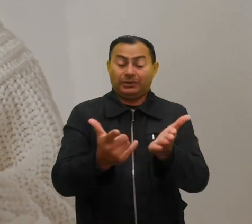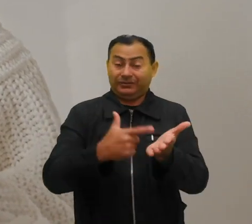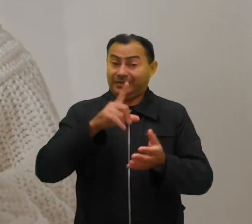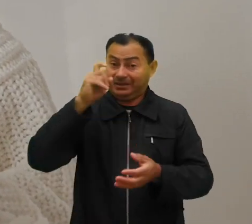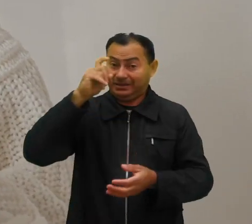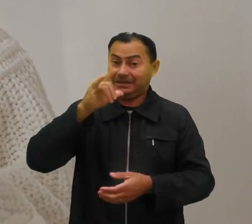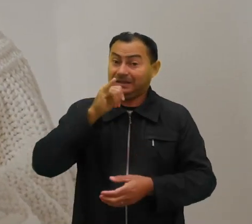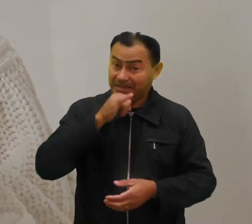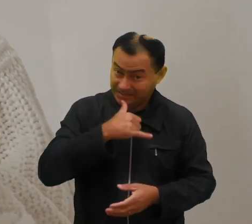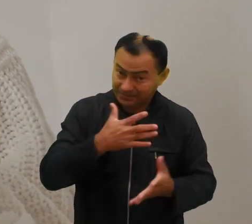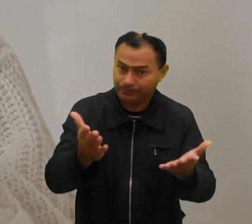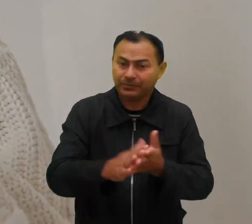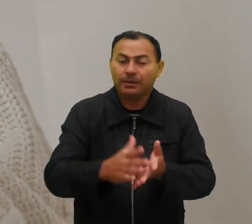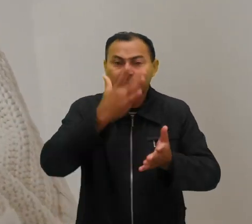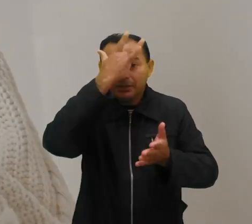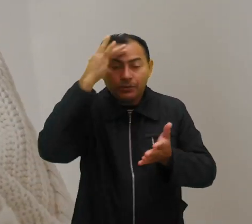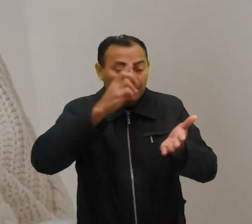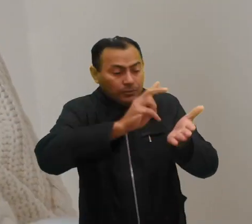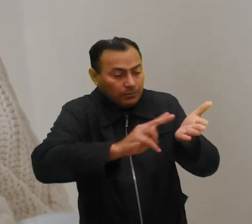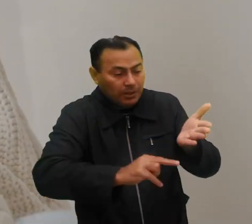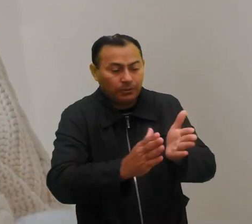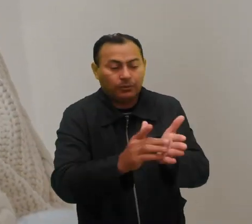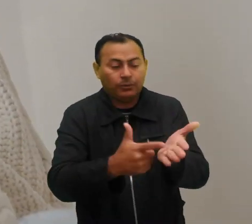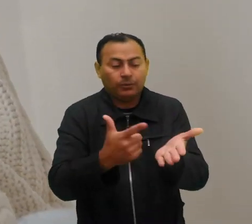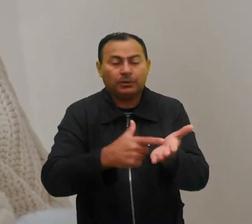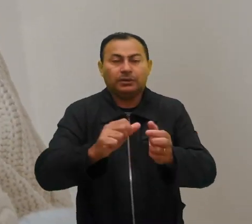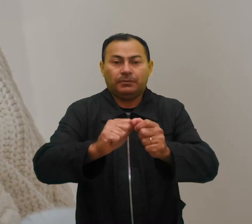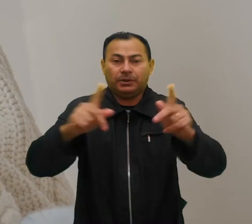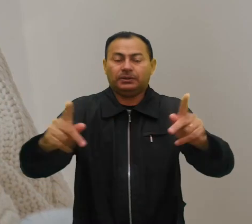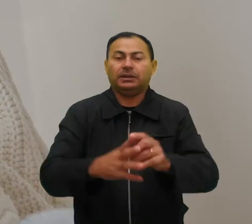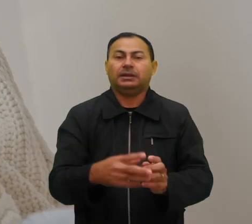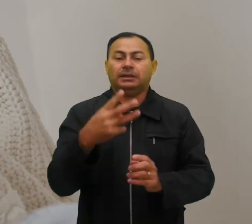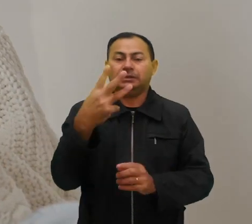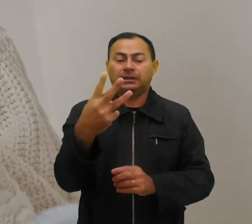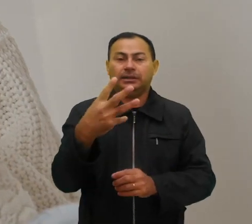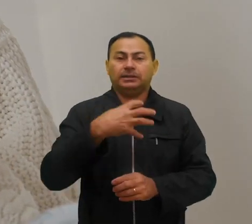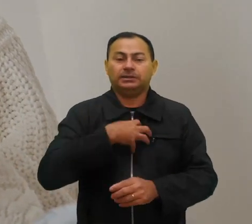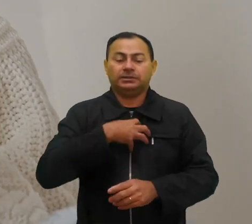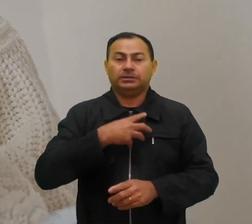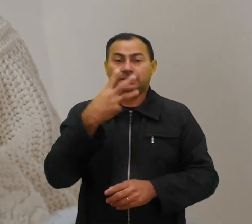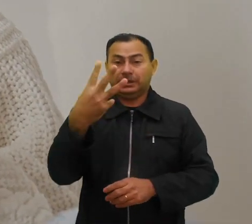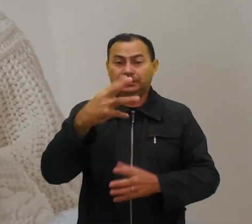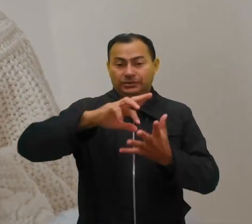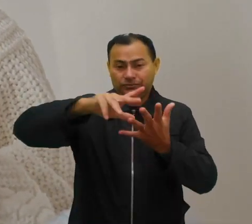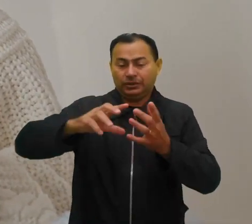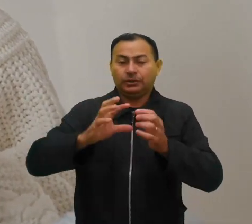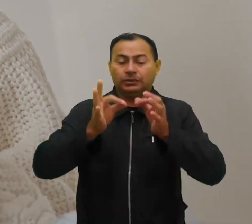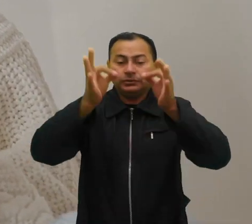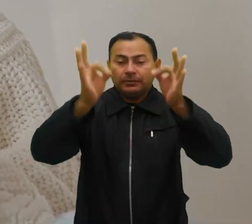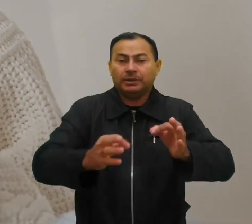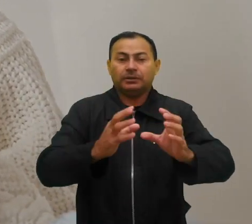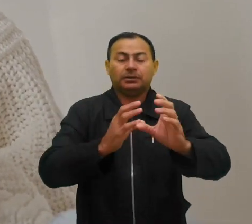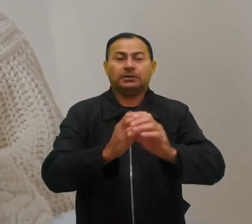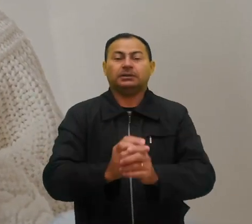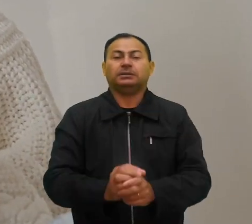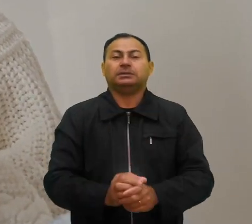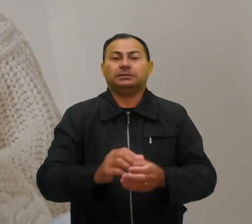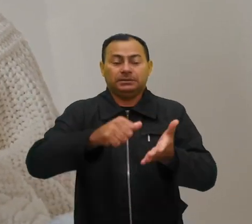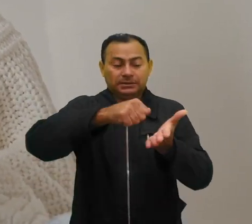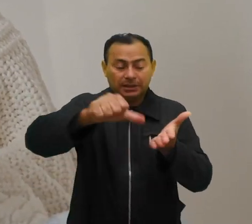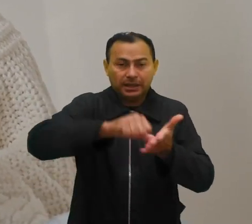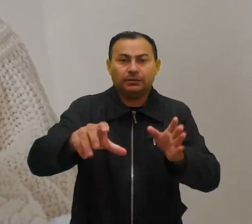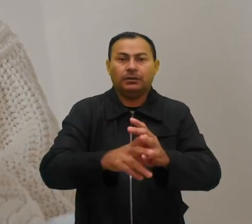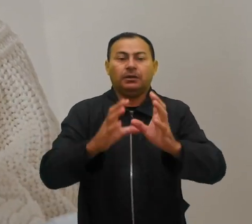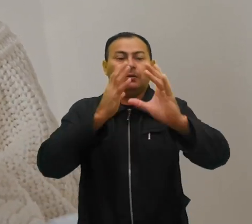Um dos fatores que dificultam a leitura do Apocalipse é saber se estes 3 tipos de julgamentos dos selos, das trombetas e das